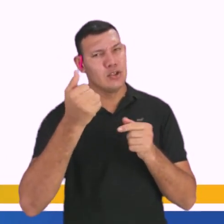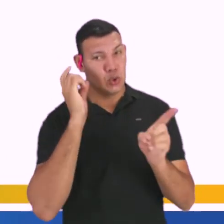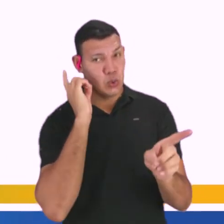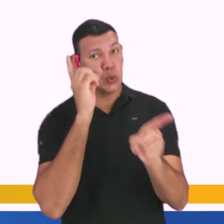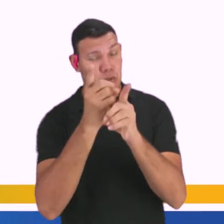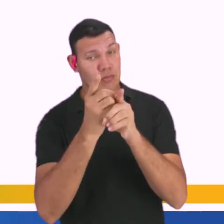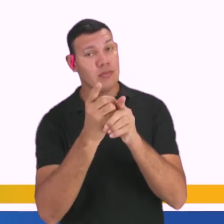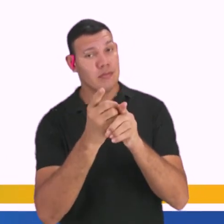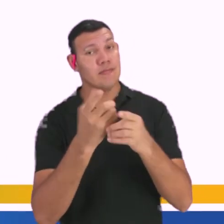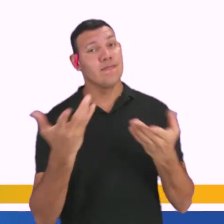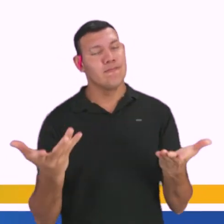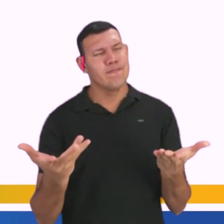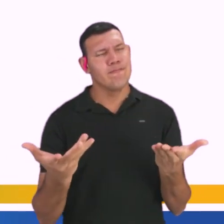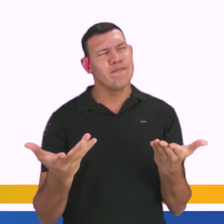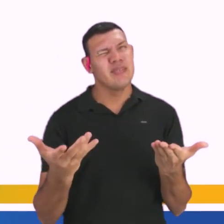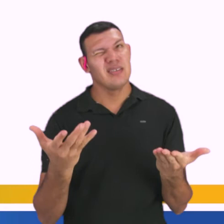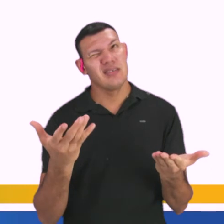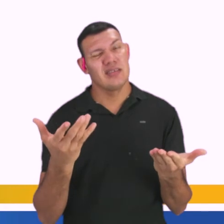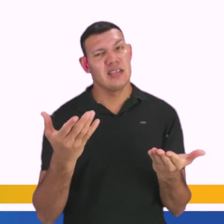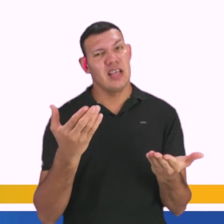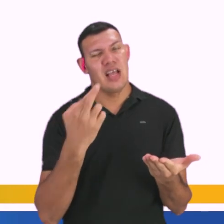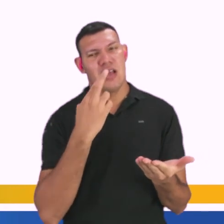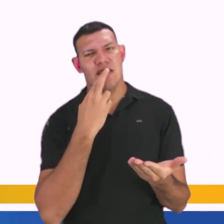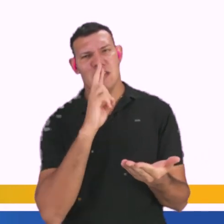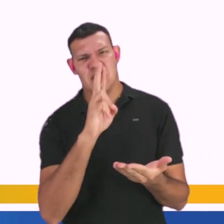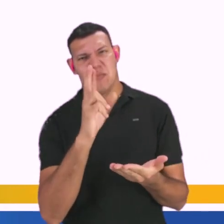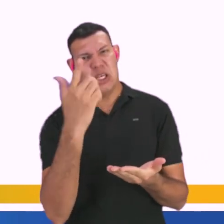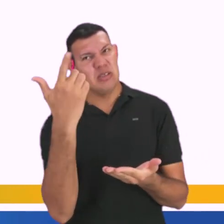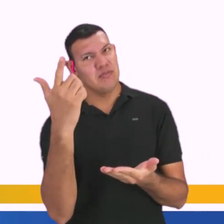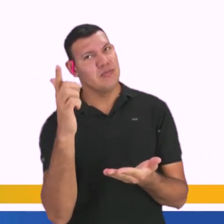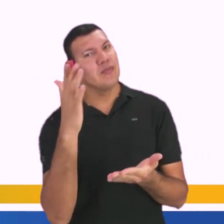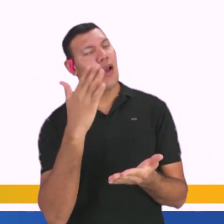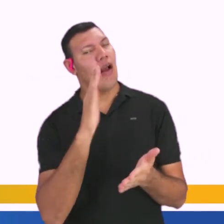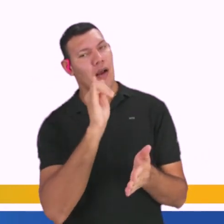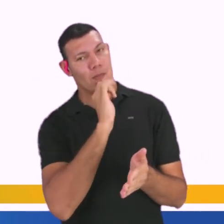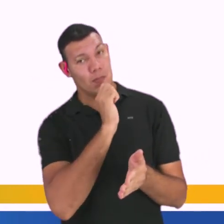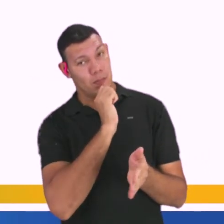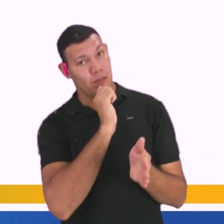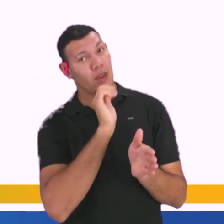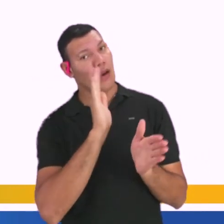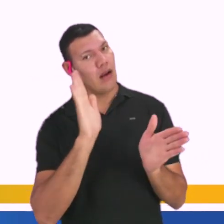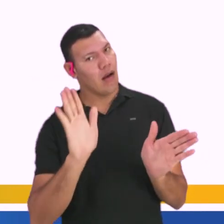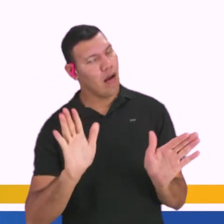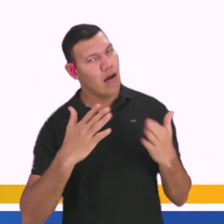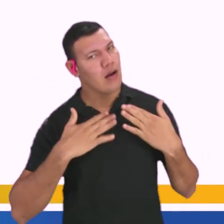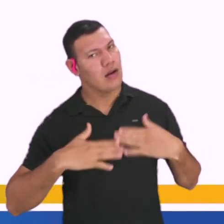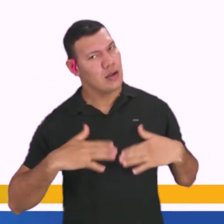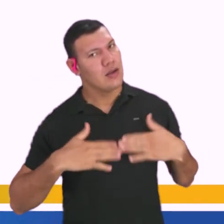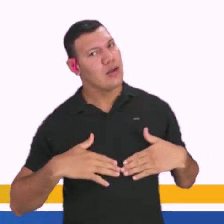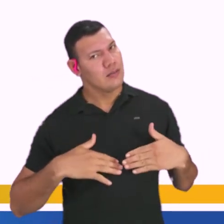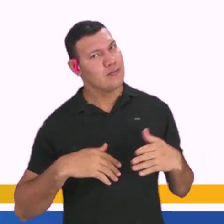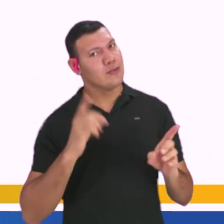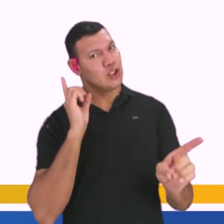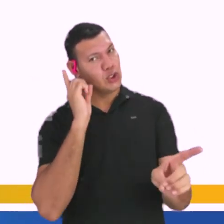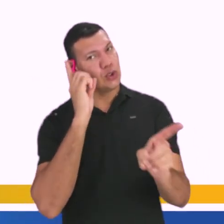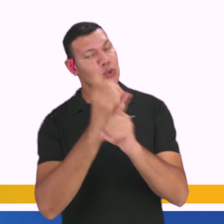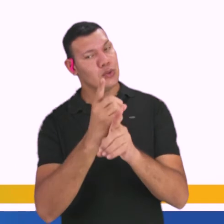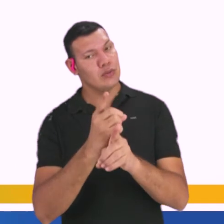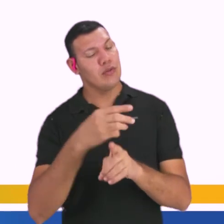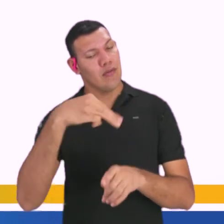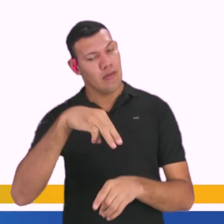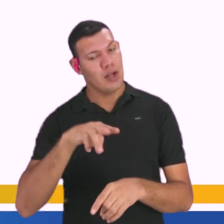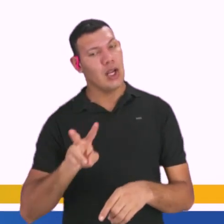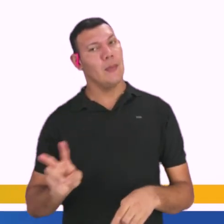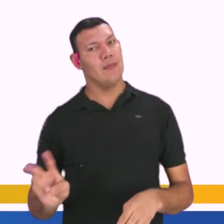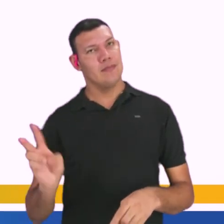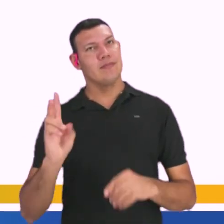ele ficou meio que sem resolução ainda nós temos que encontrar o valor de m Então vou pegar a sentença